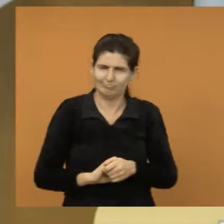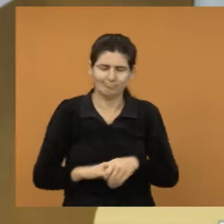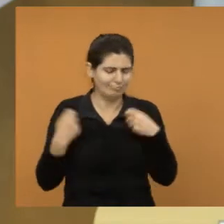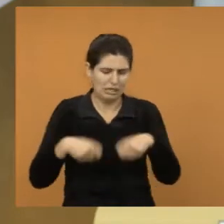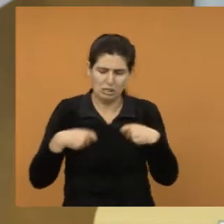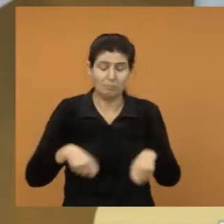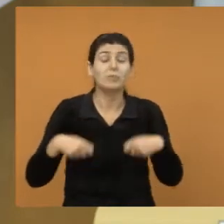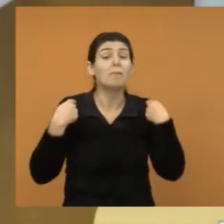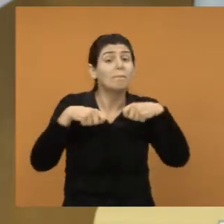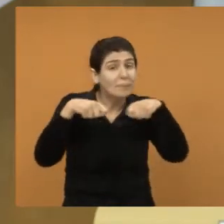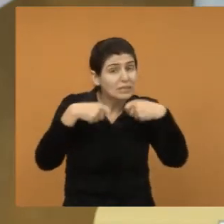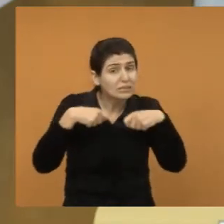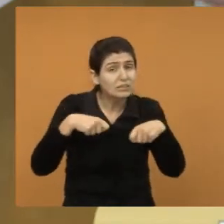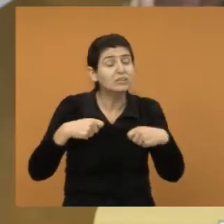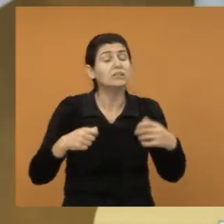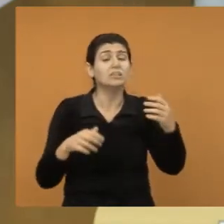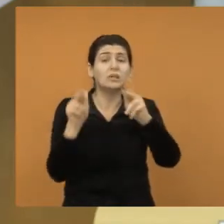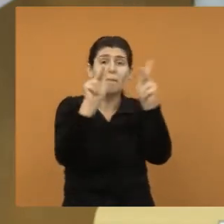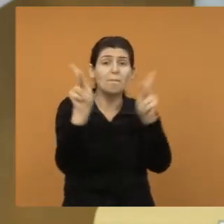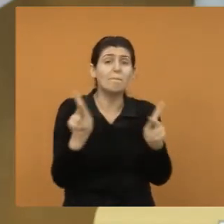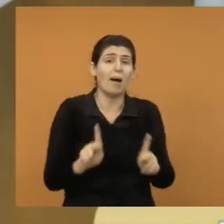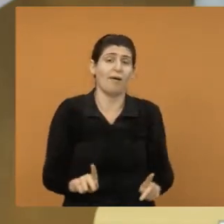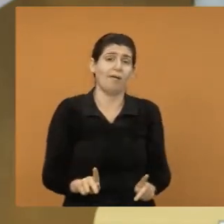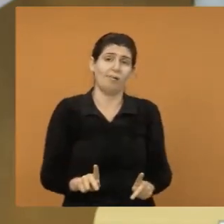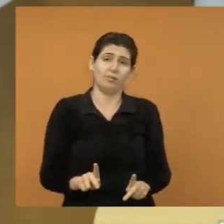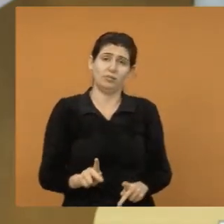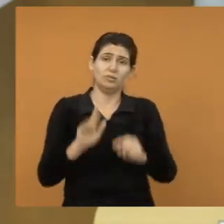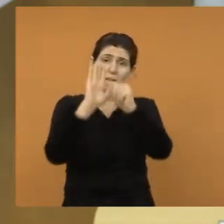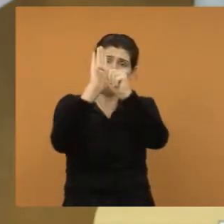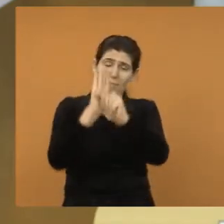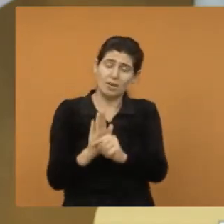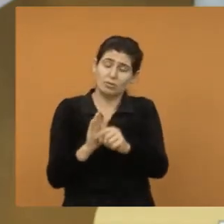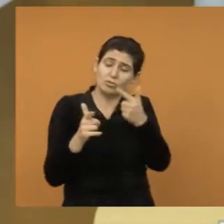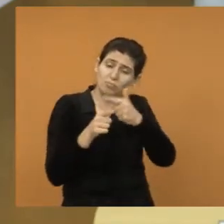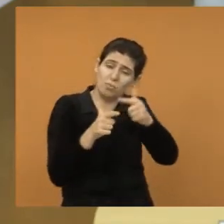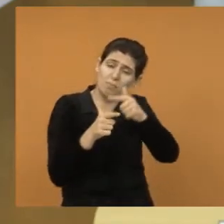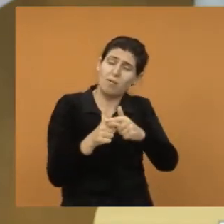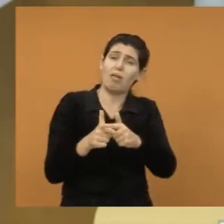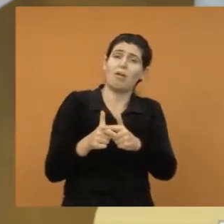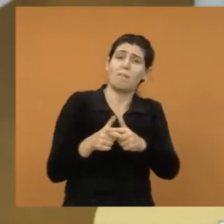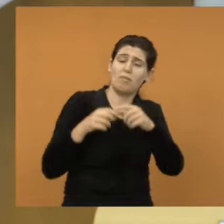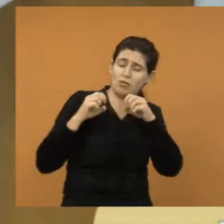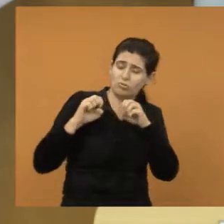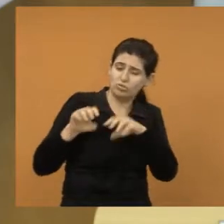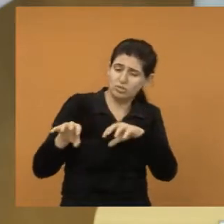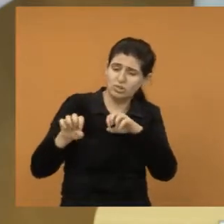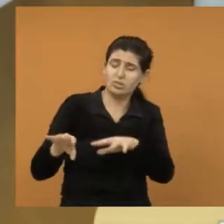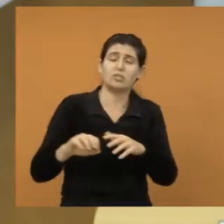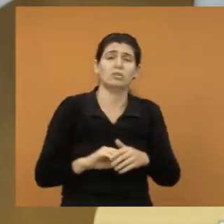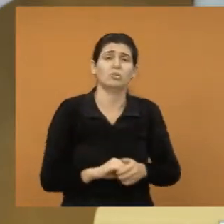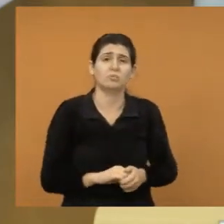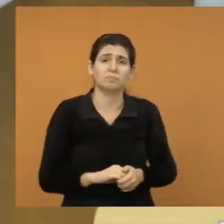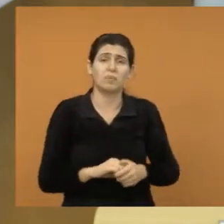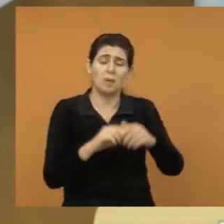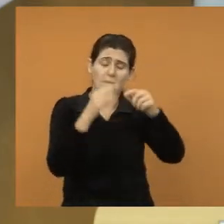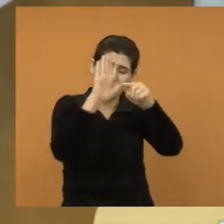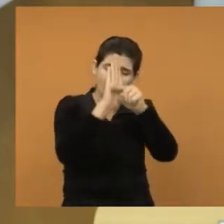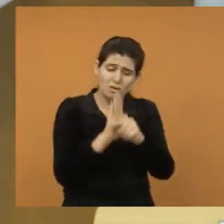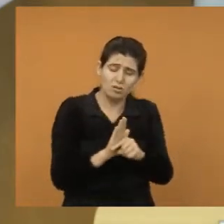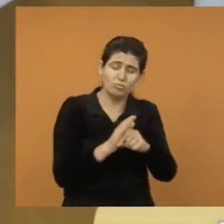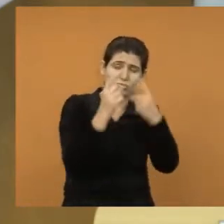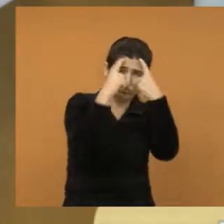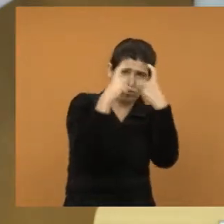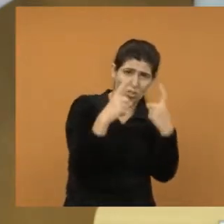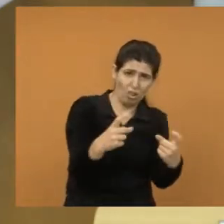sua distribuição de renda, a melhorar os níveis de educação. É desse líder que nós precisamos, e não daquele que